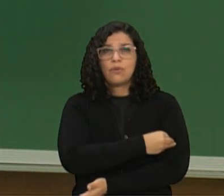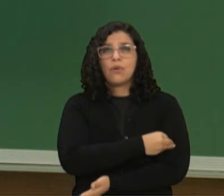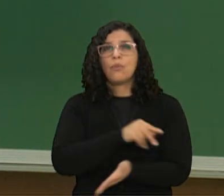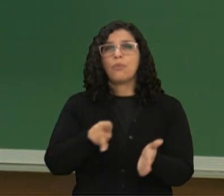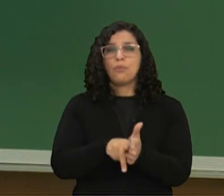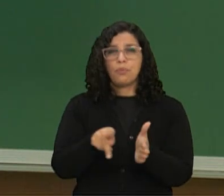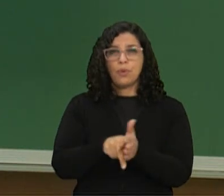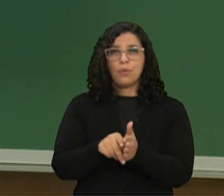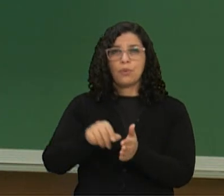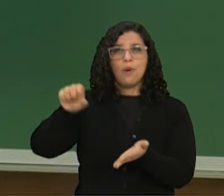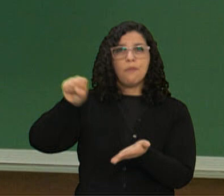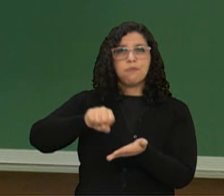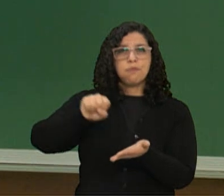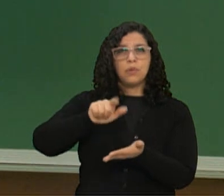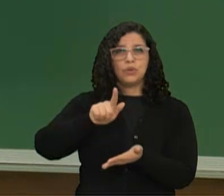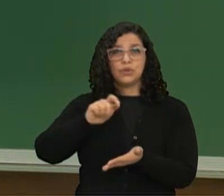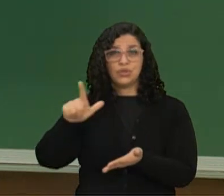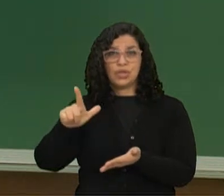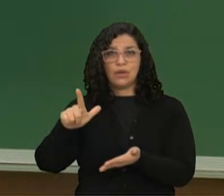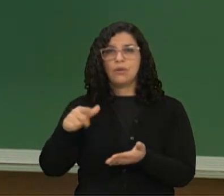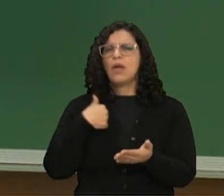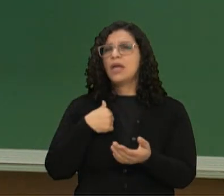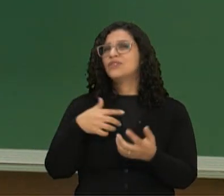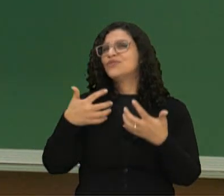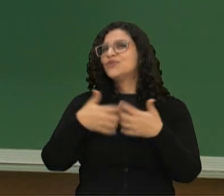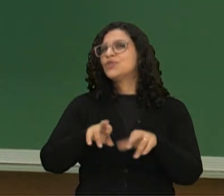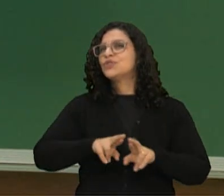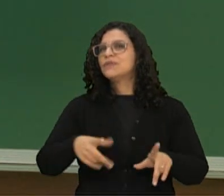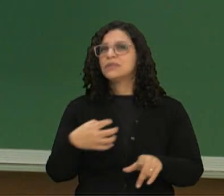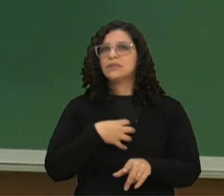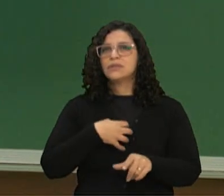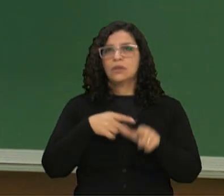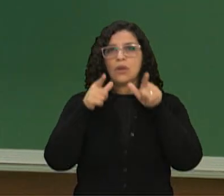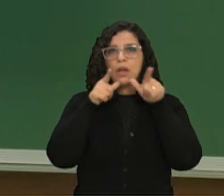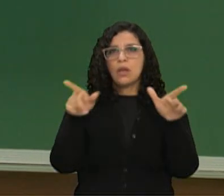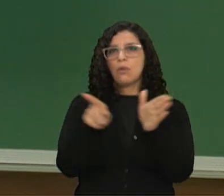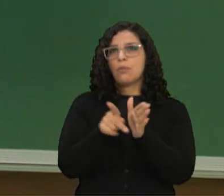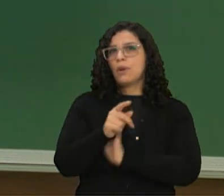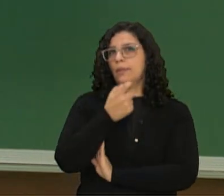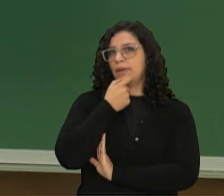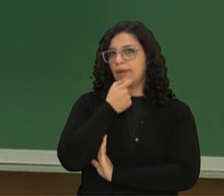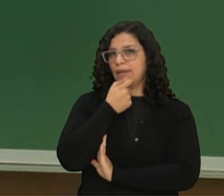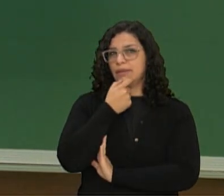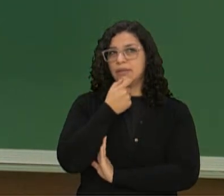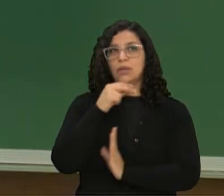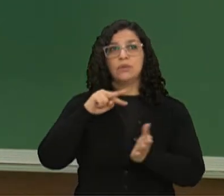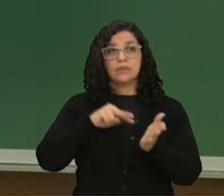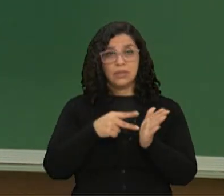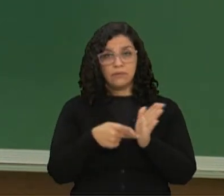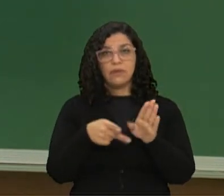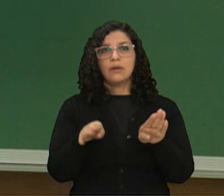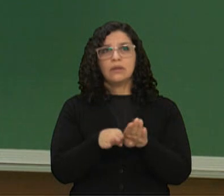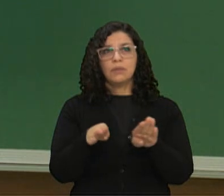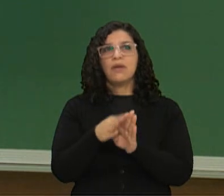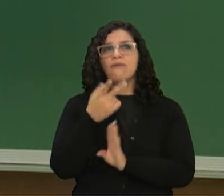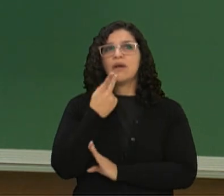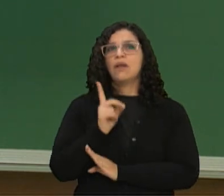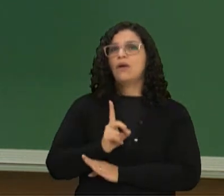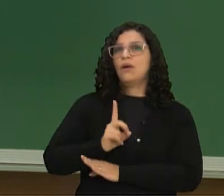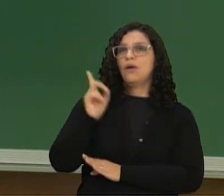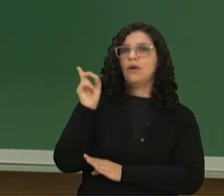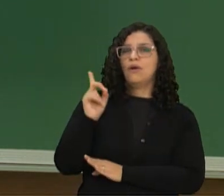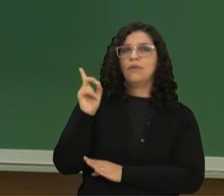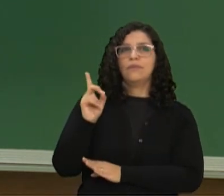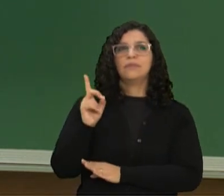gel. Não funciona, não é assim que funciona na língua inglesa. Não vai fazer sentido. Para a gente falar álcool gel, nós